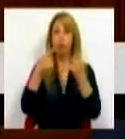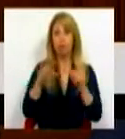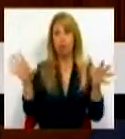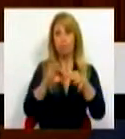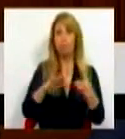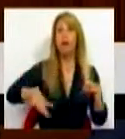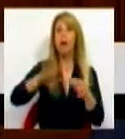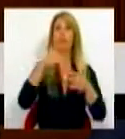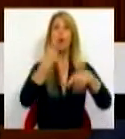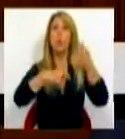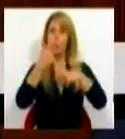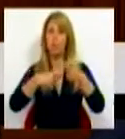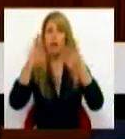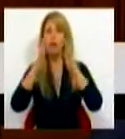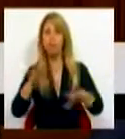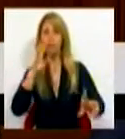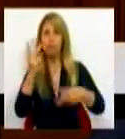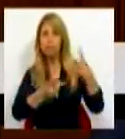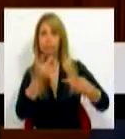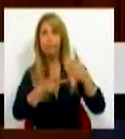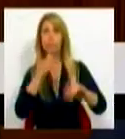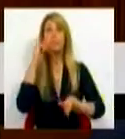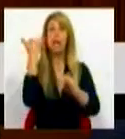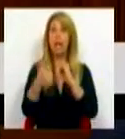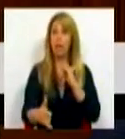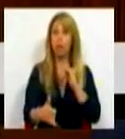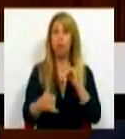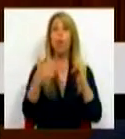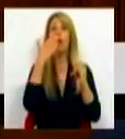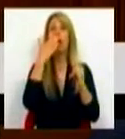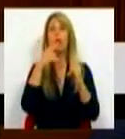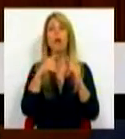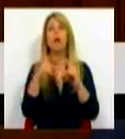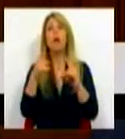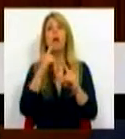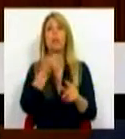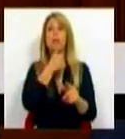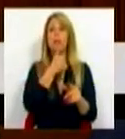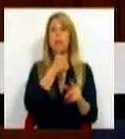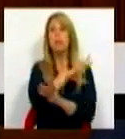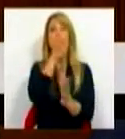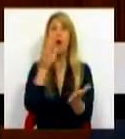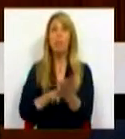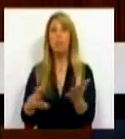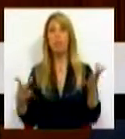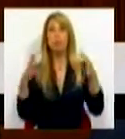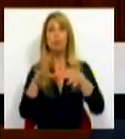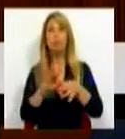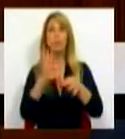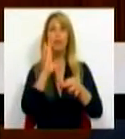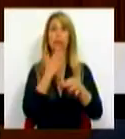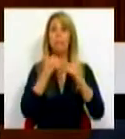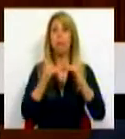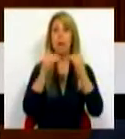eram sujeitas a uma análise de risco por parte da Direção Global de Risco, a decisão e aprovação era feita de acordo com escalões de